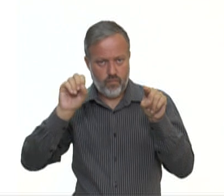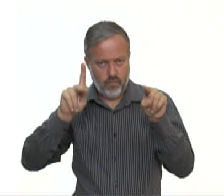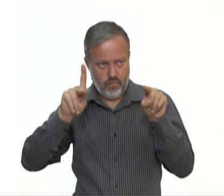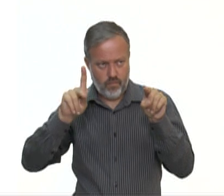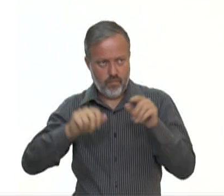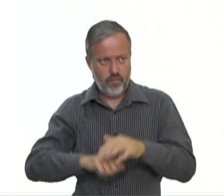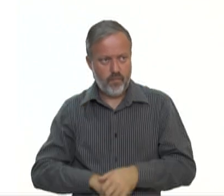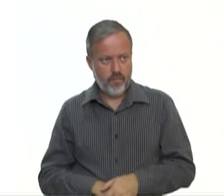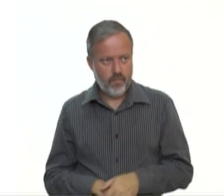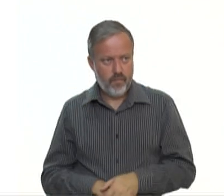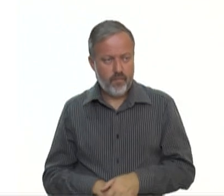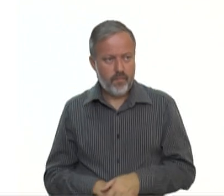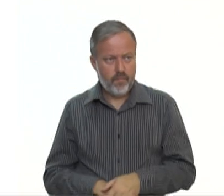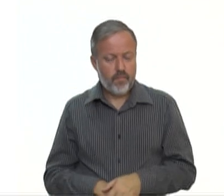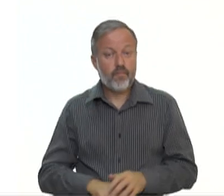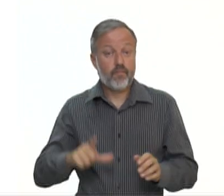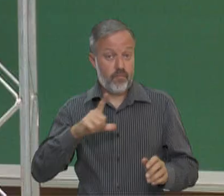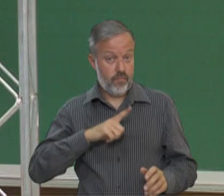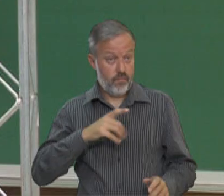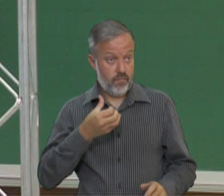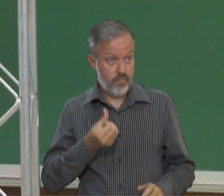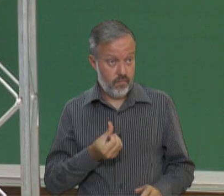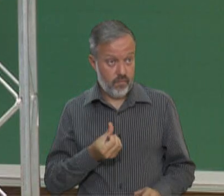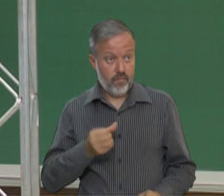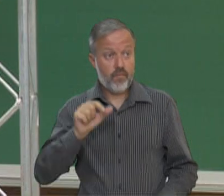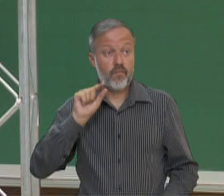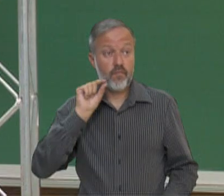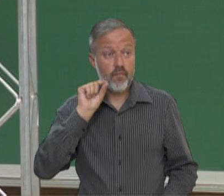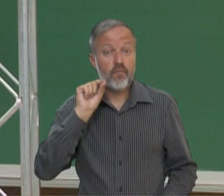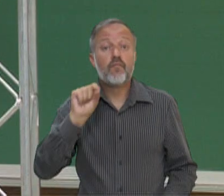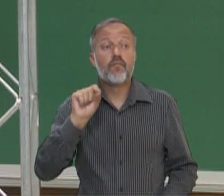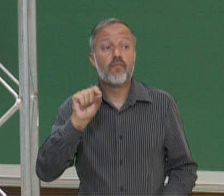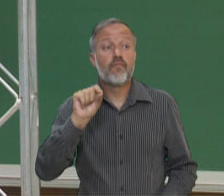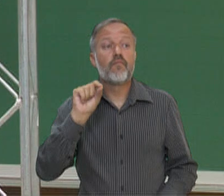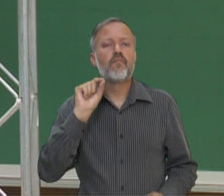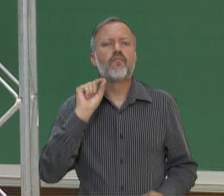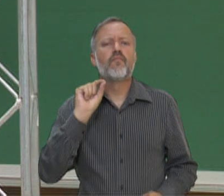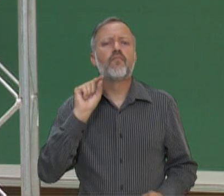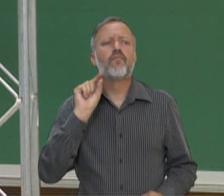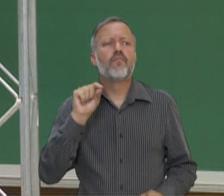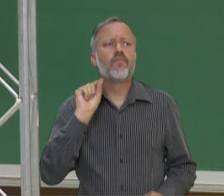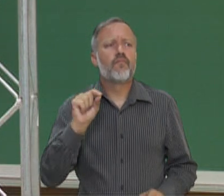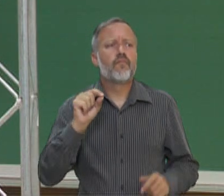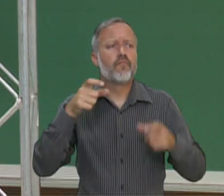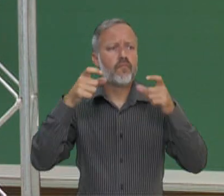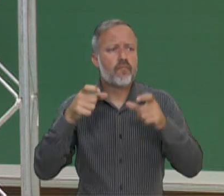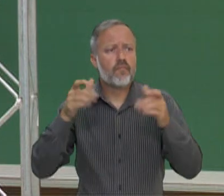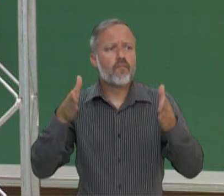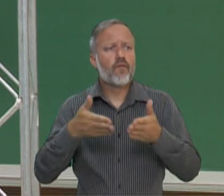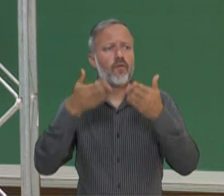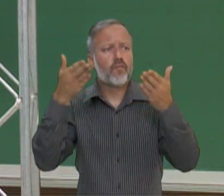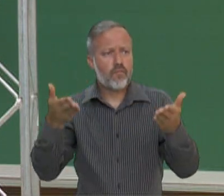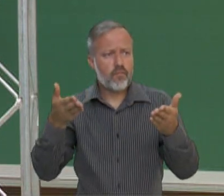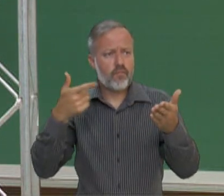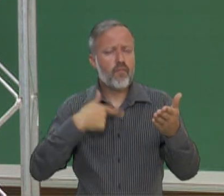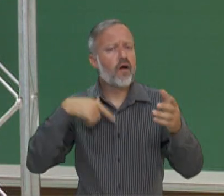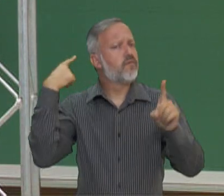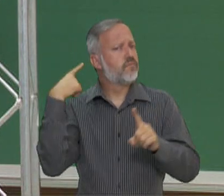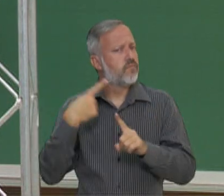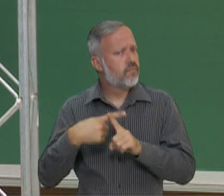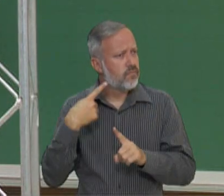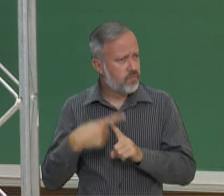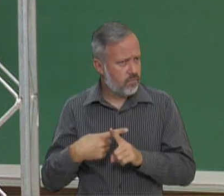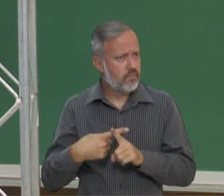ok? Temos 6 perguntas. ¿Quién, qué, cómo, dónde, cuándo y por